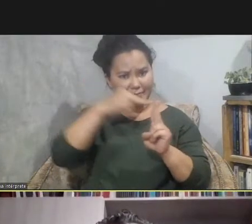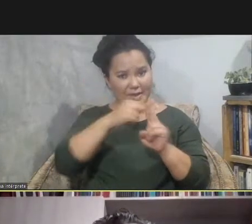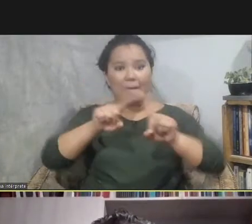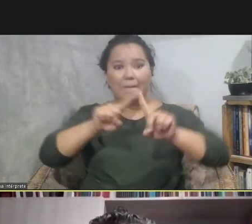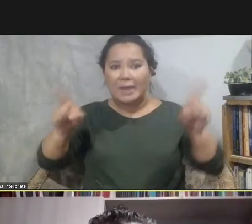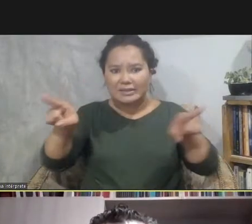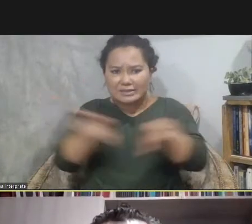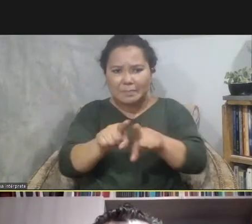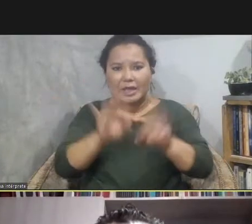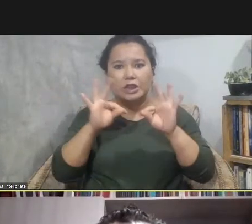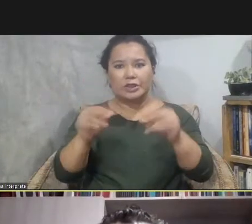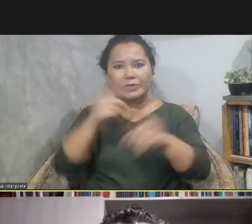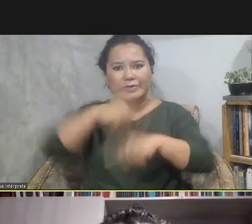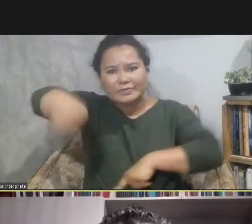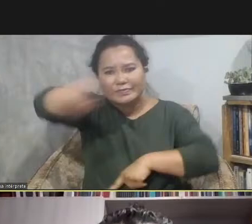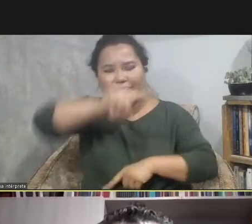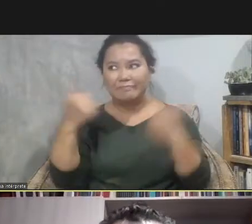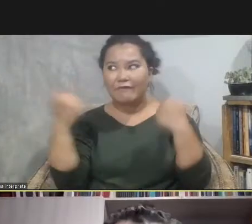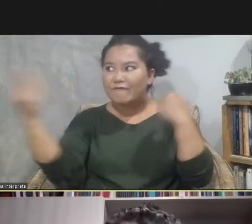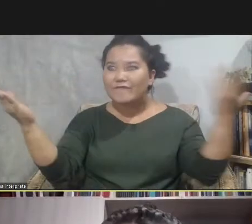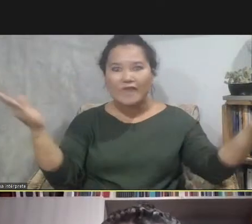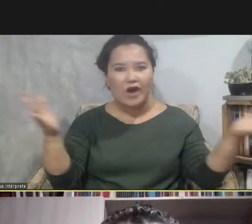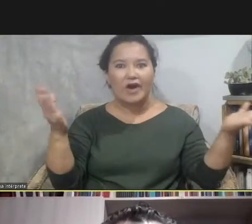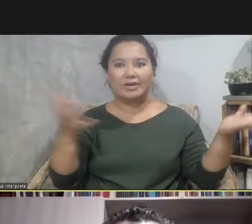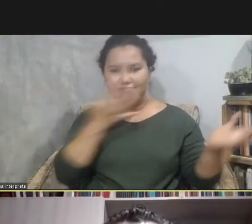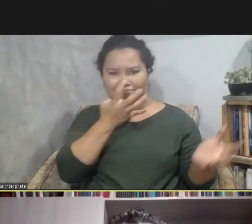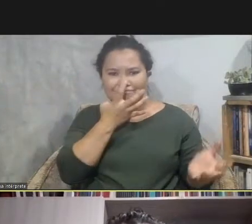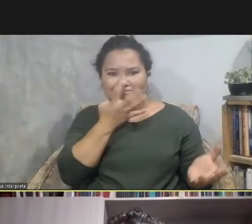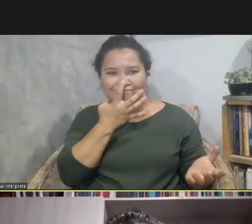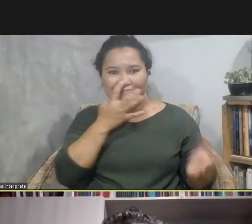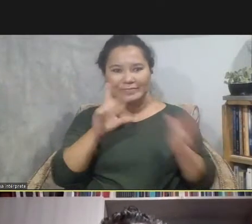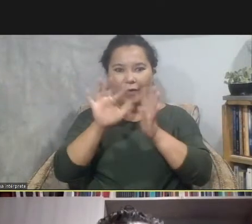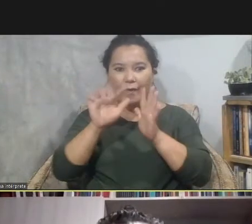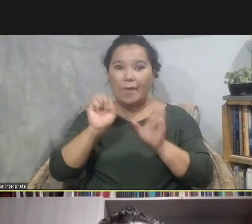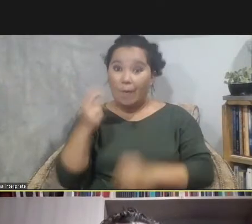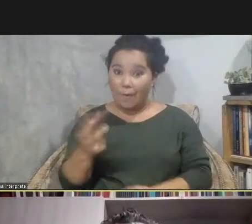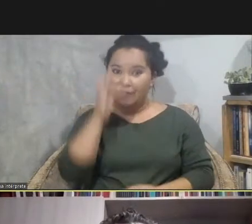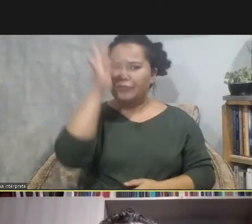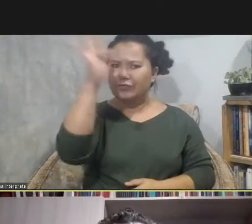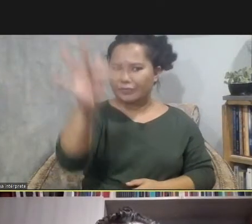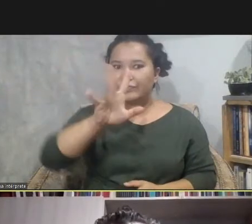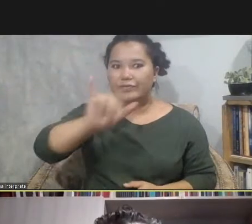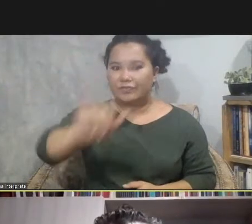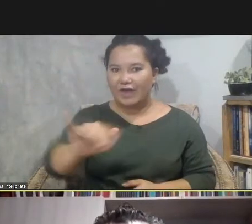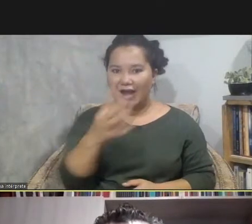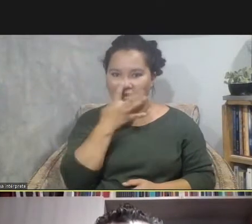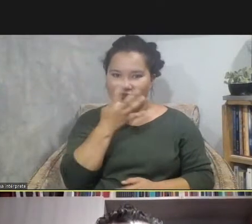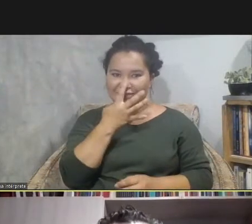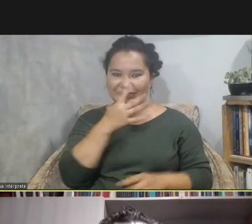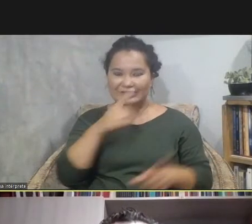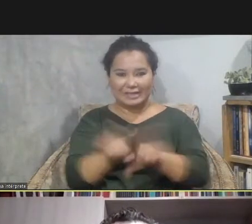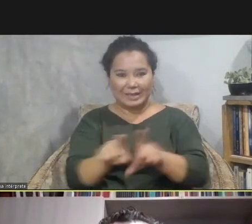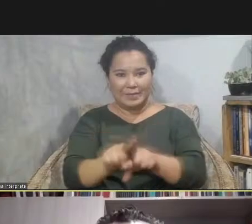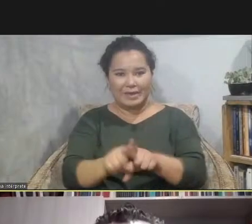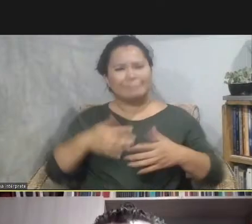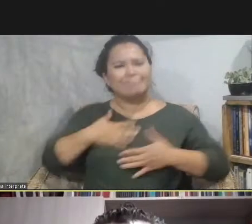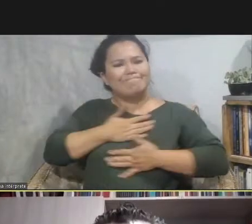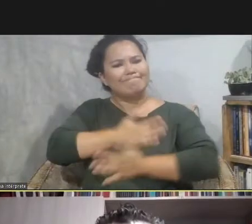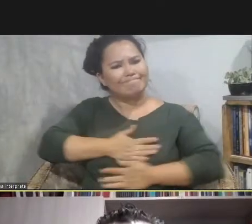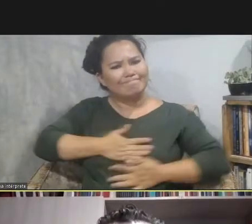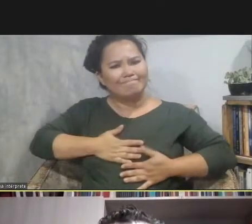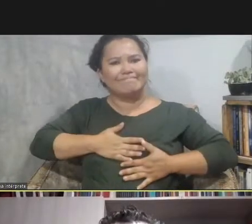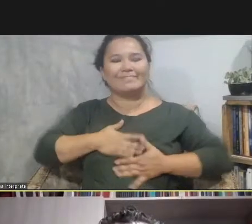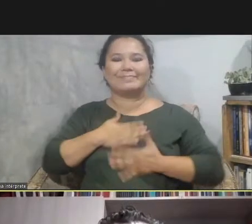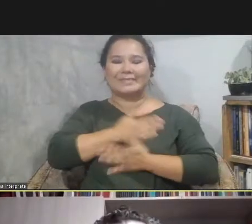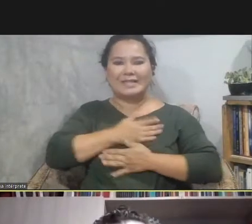nos assistem, que vão nos assistir com absoluta certeza hoje. É um prazer poder levar a Universidade